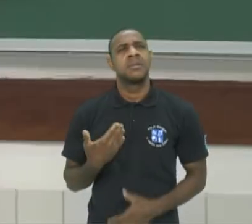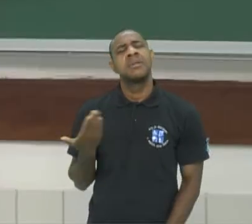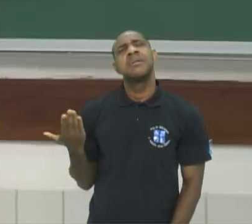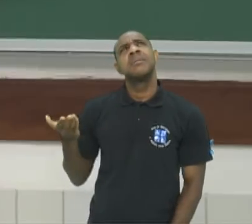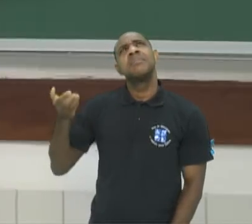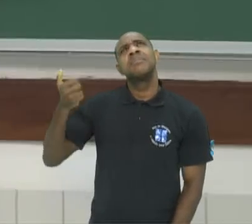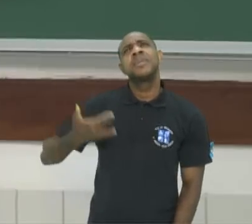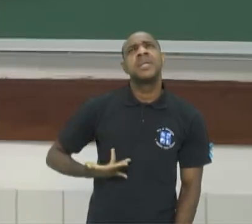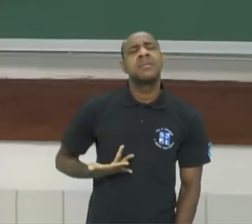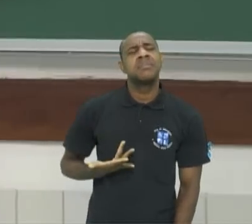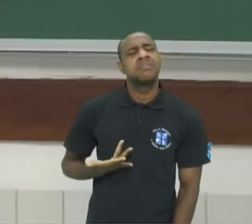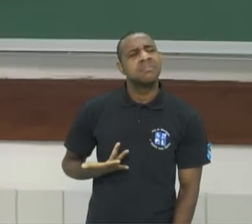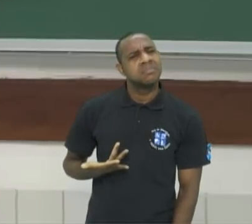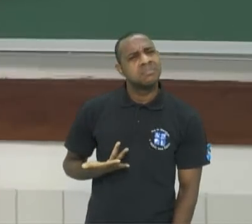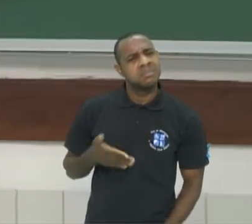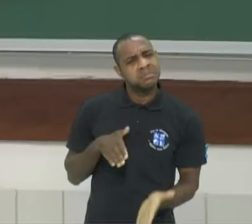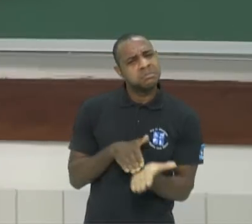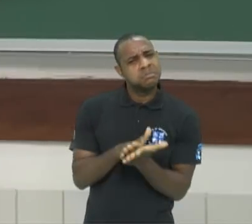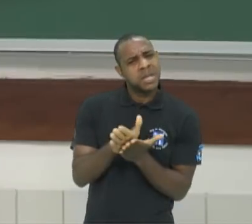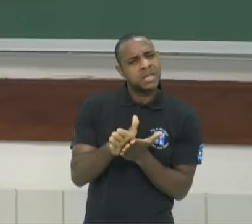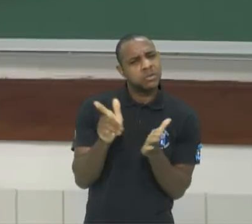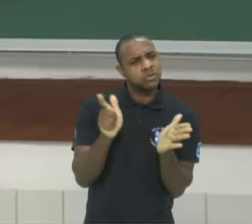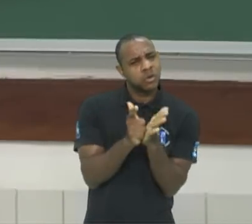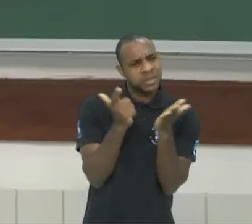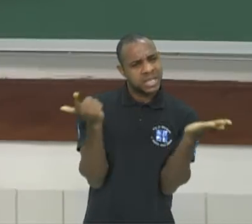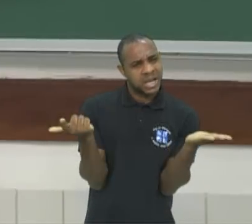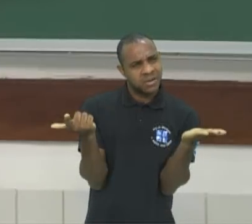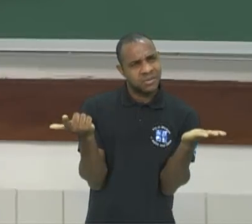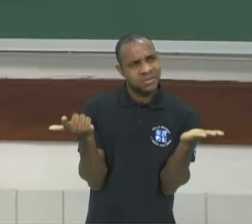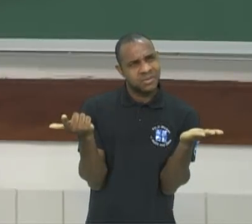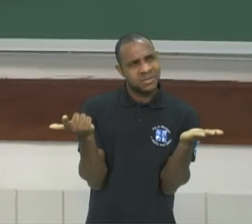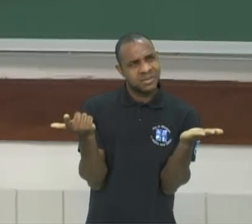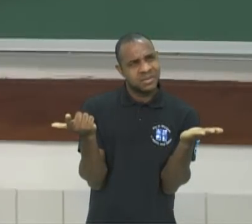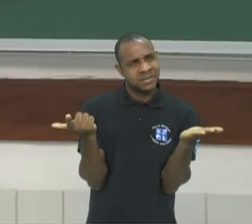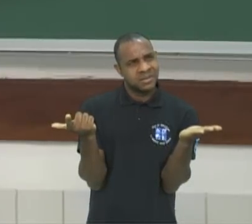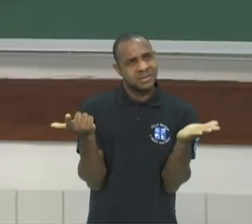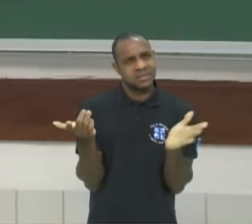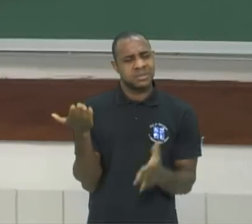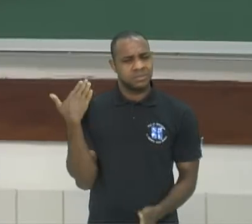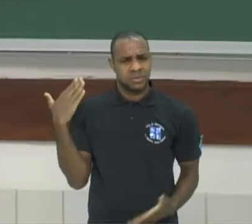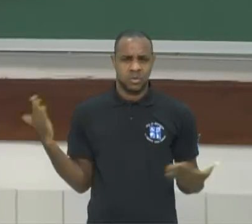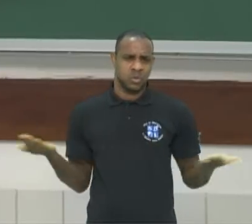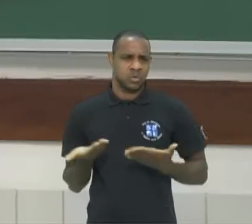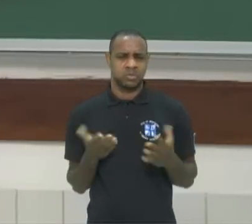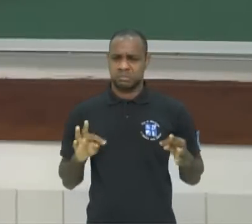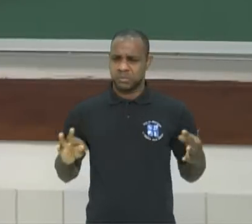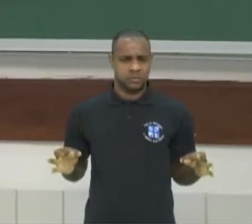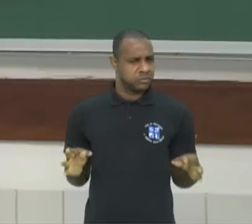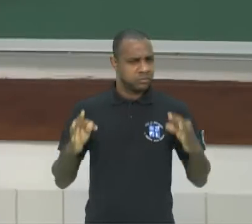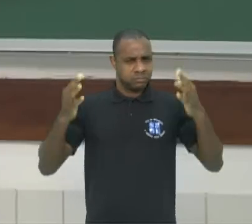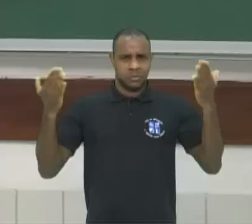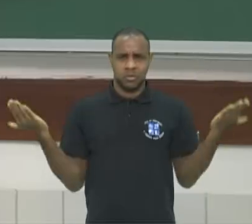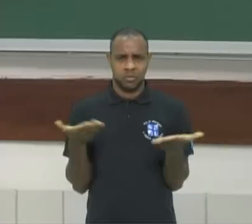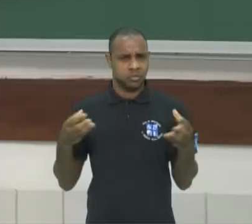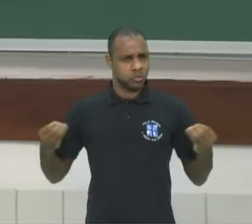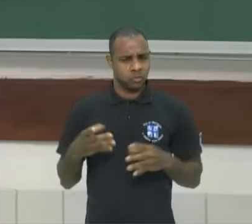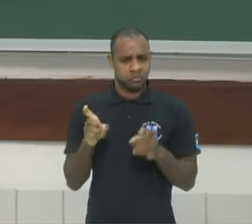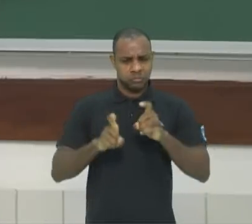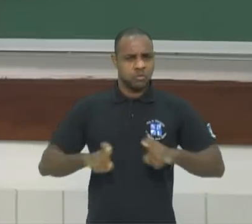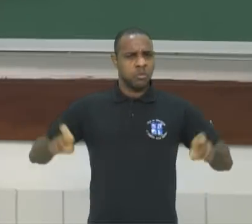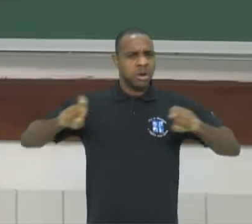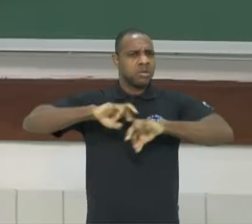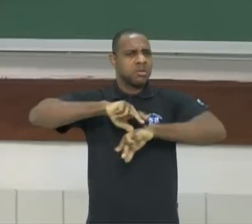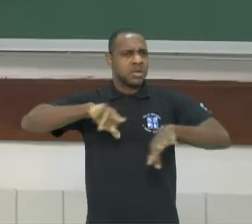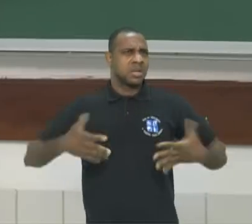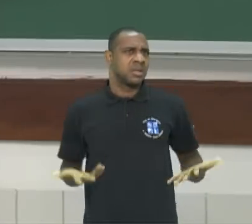falamos aqui em impresso, as pessoas pensam, nossa, mas nós estamos numa era digital, numa era de celular, informática, o tempo